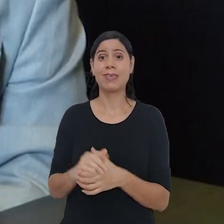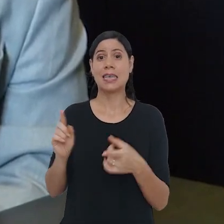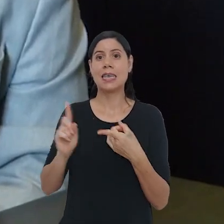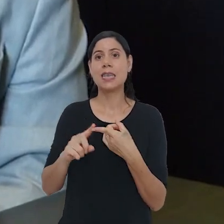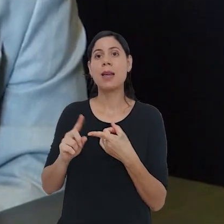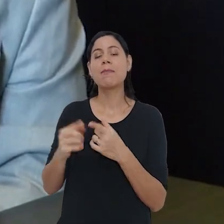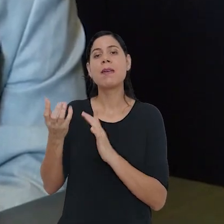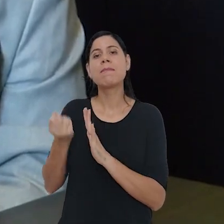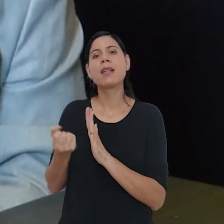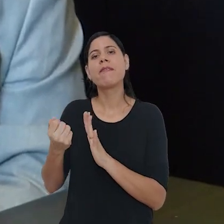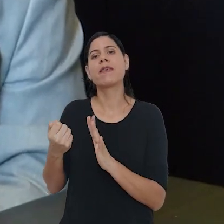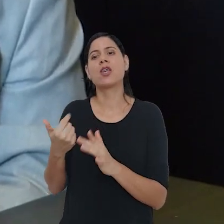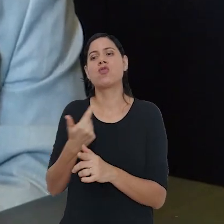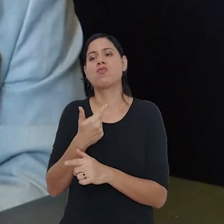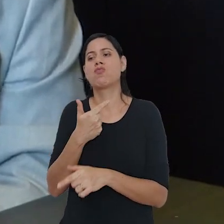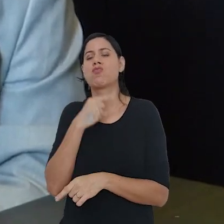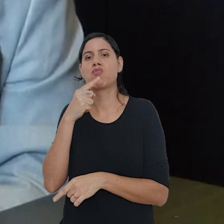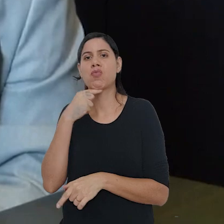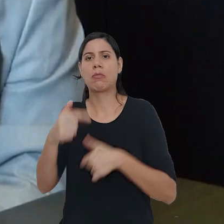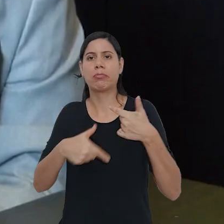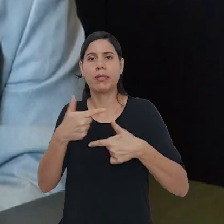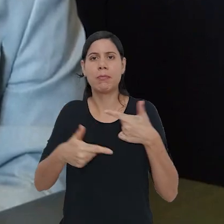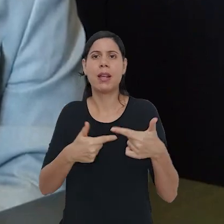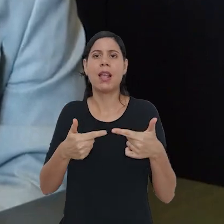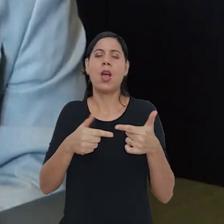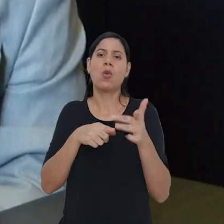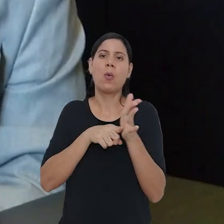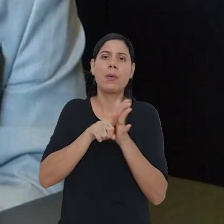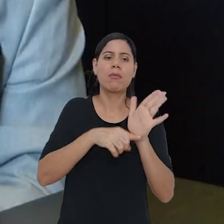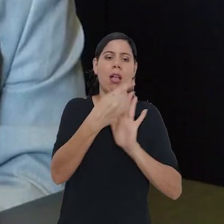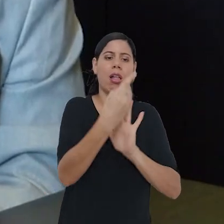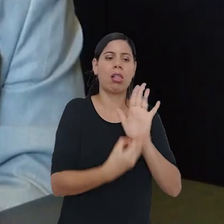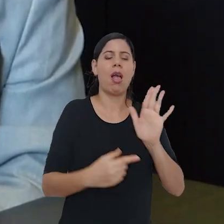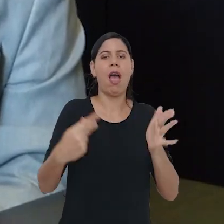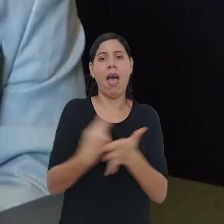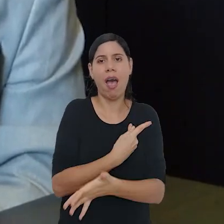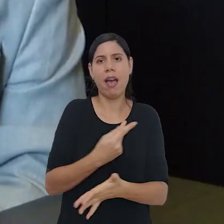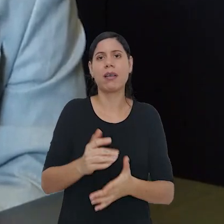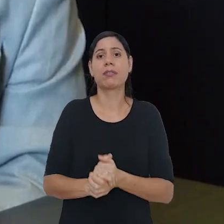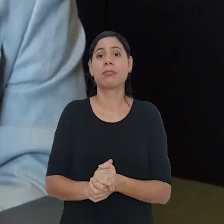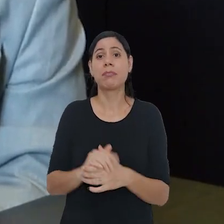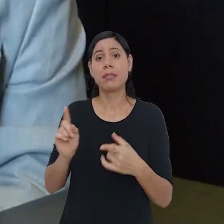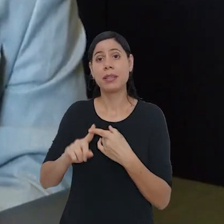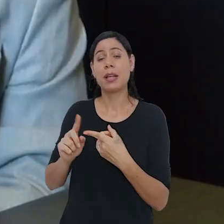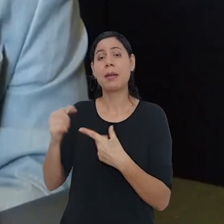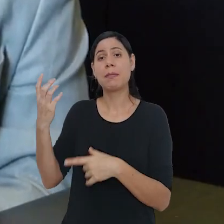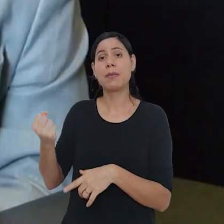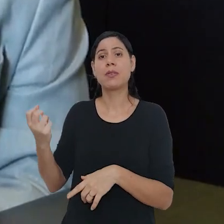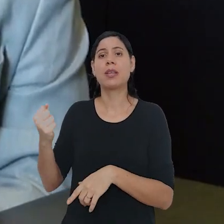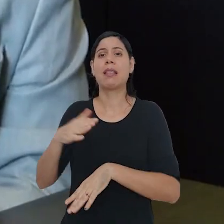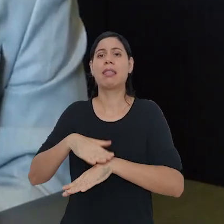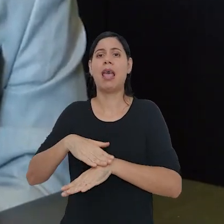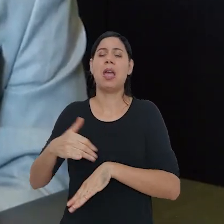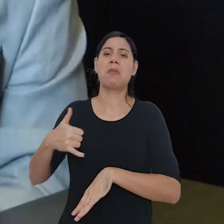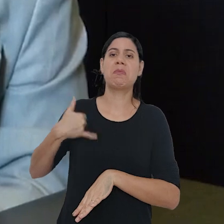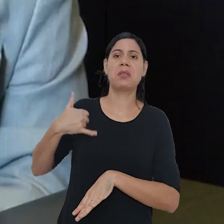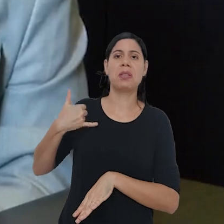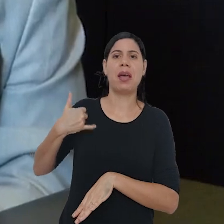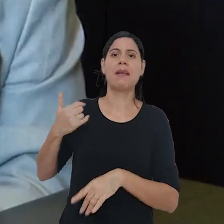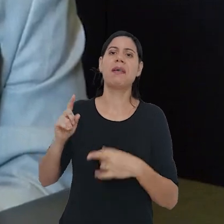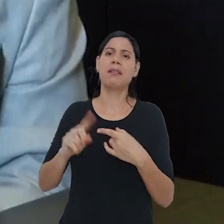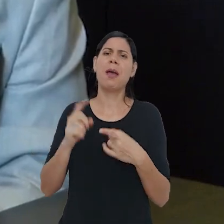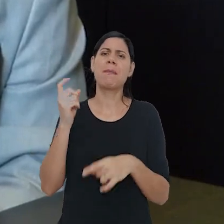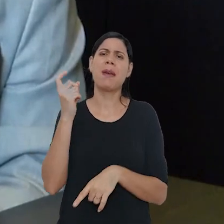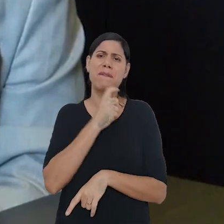comprovar dependência econômica ou união estável, um casamento inexistente. Nós temos situações dos benefícios por incapacidade,